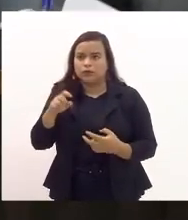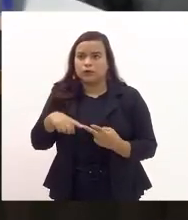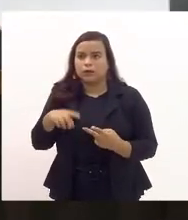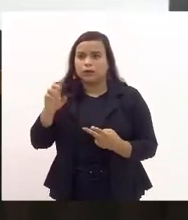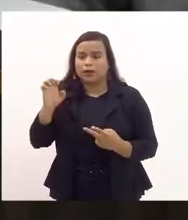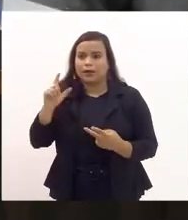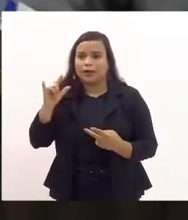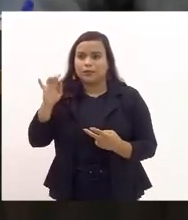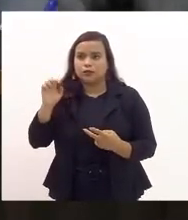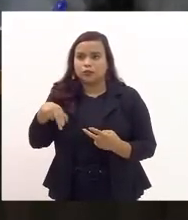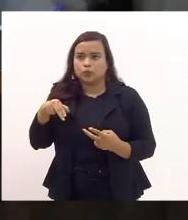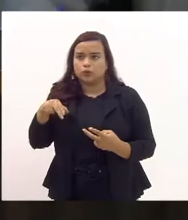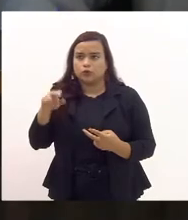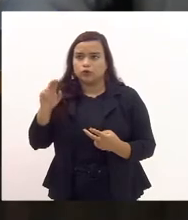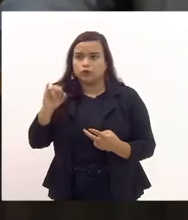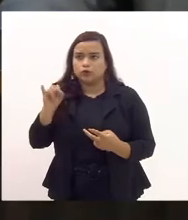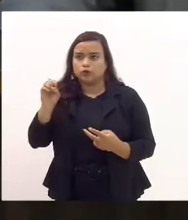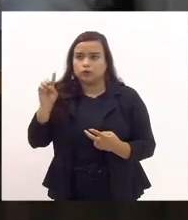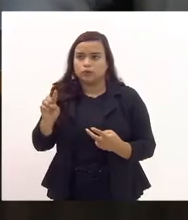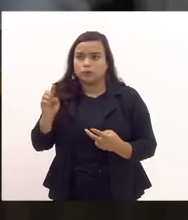Elinton José